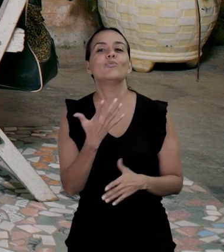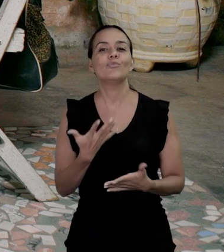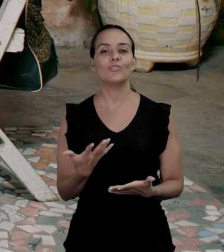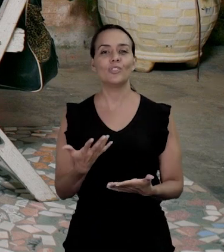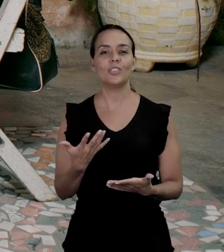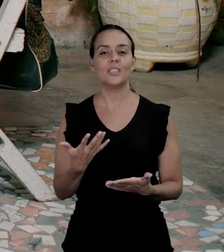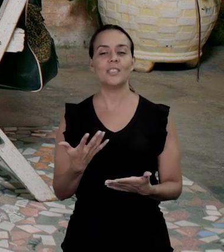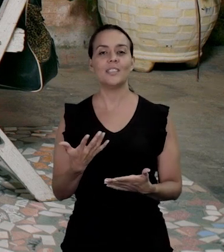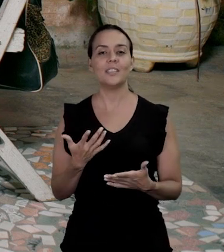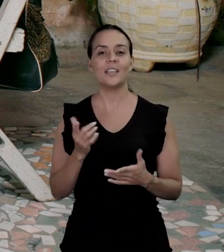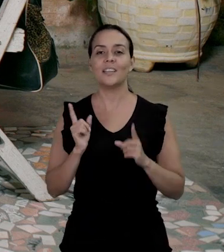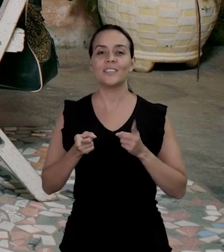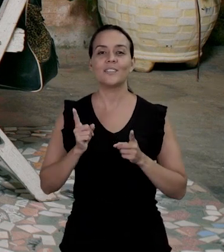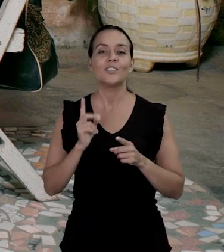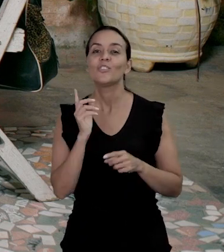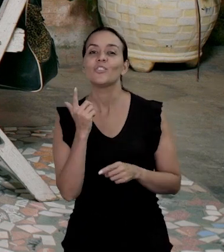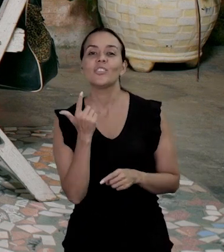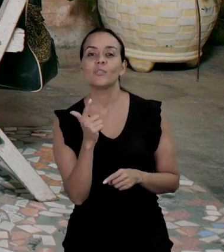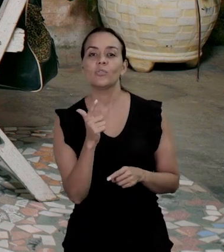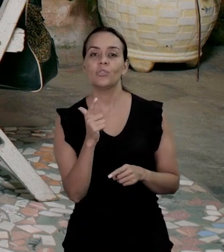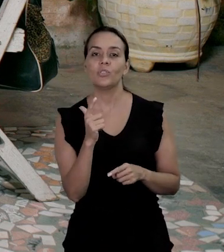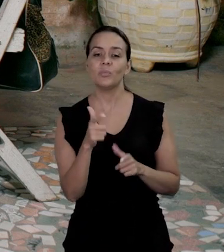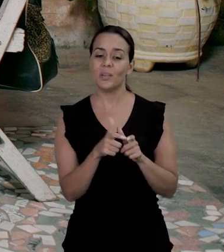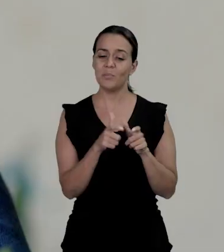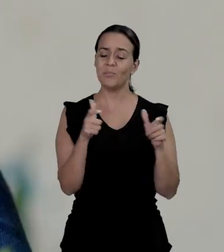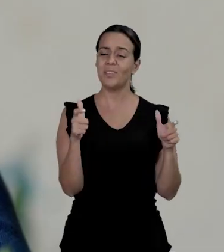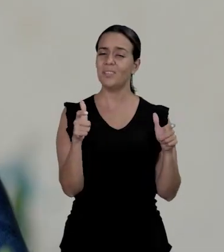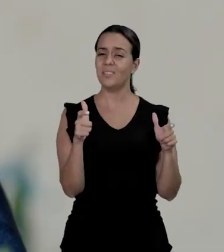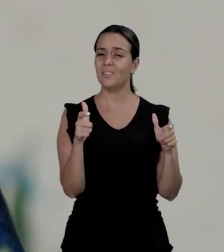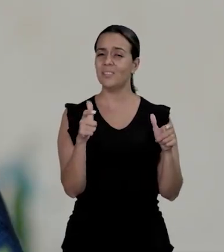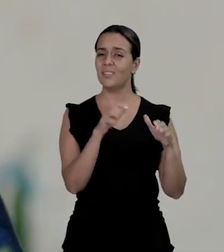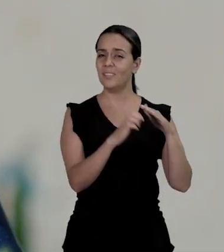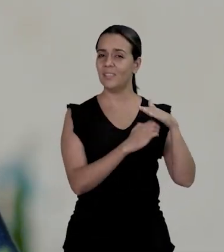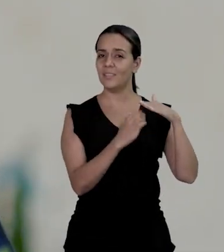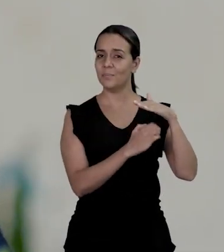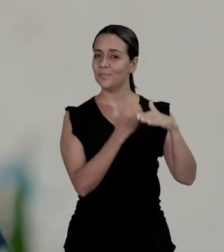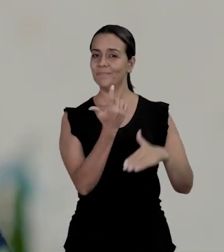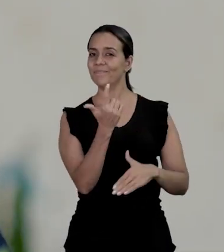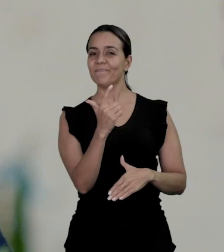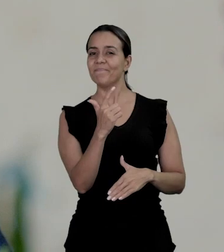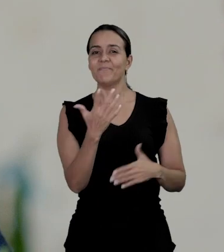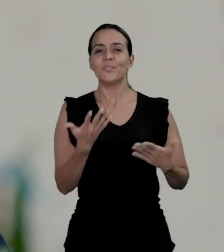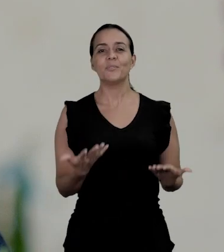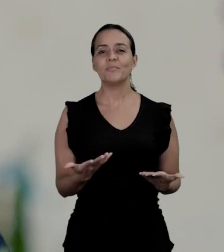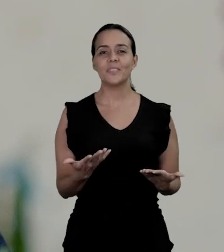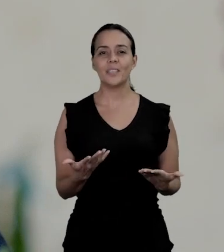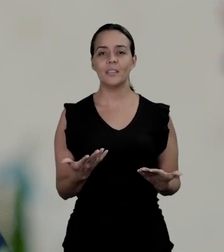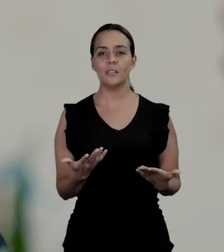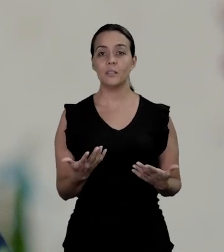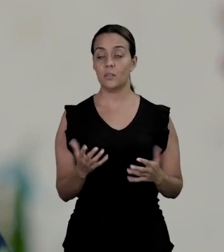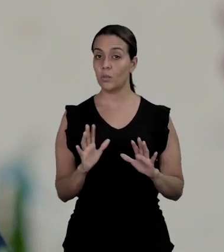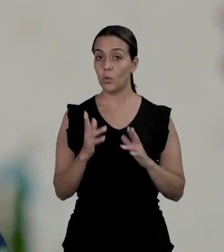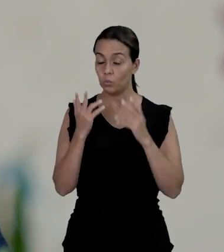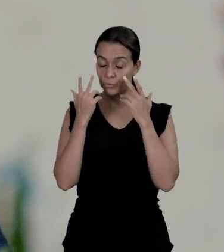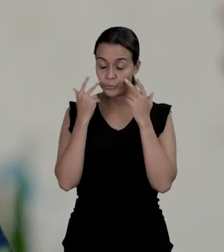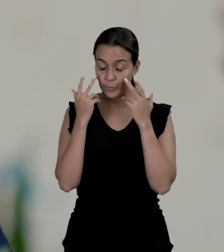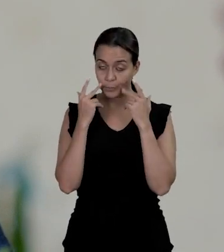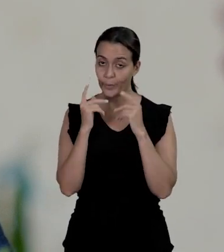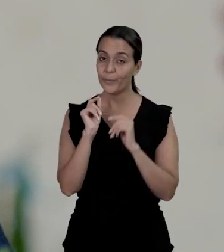Então não vou lidar nem com o que tem, porque normalmente não tem. Tá? Normalmente não tem. Normalmente você tem uma